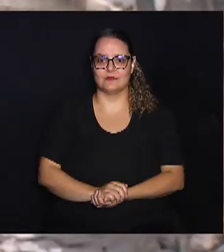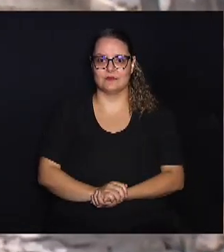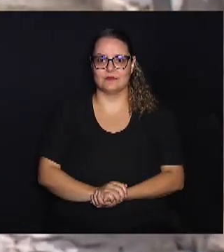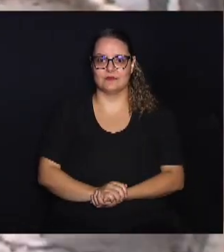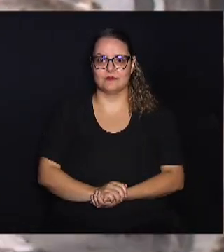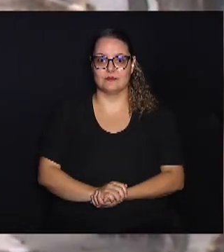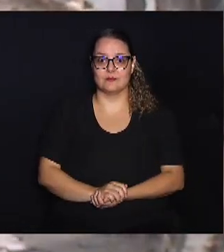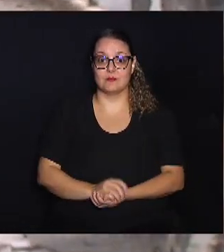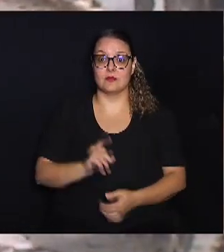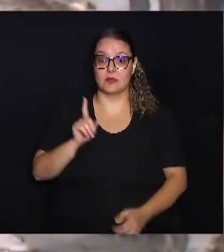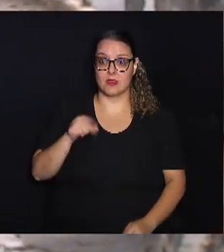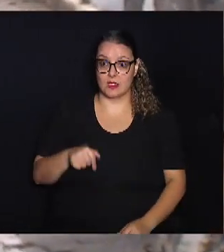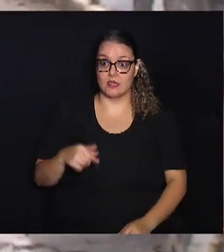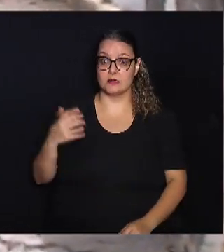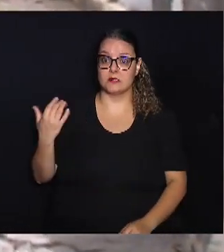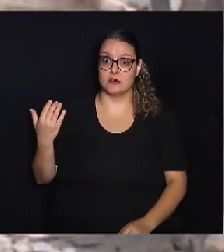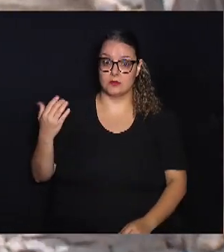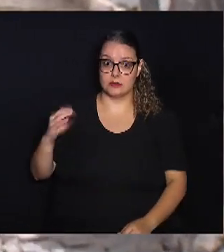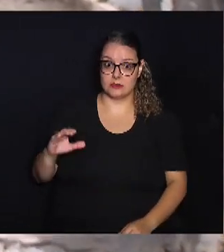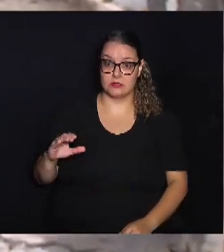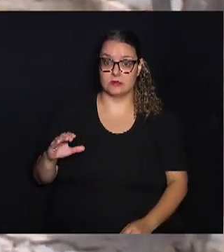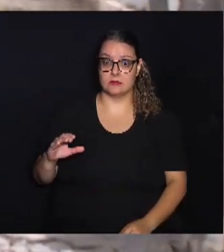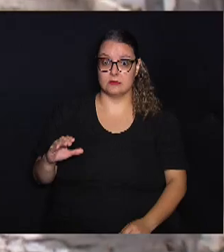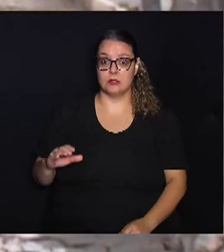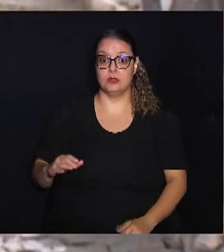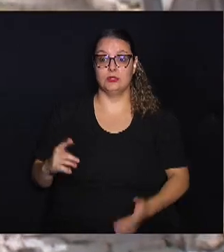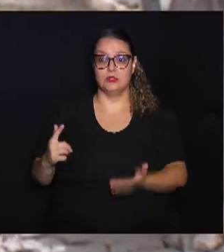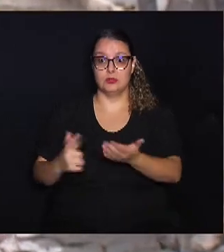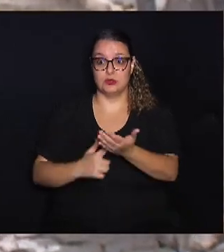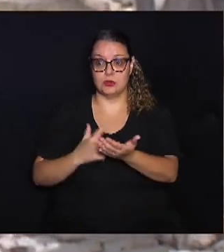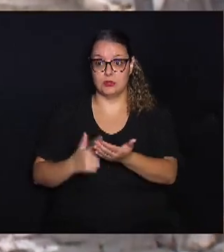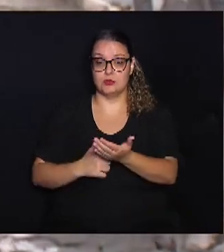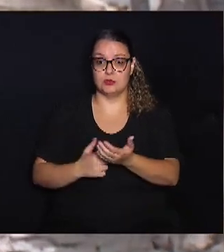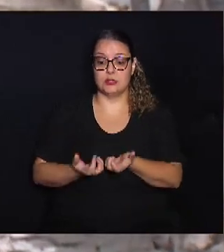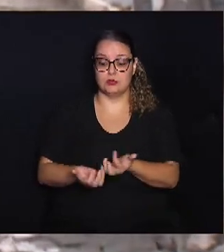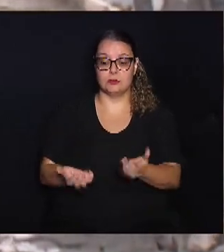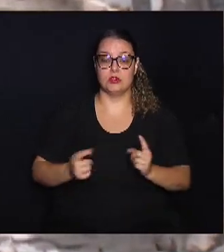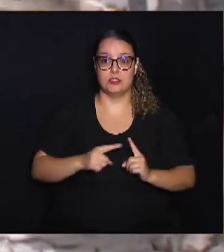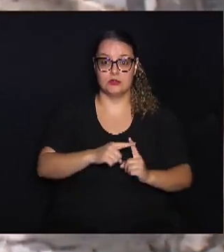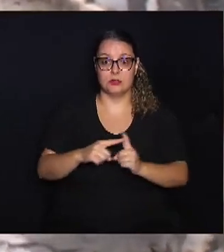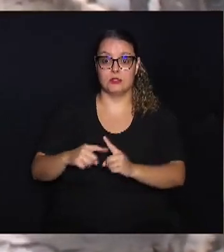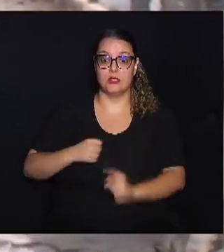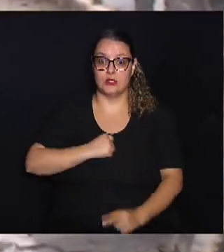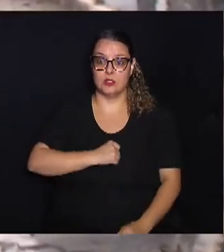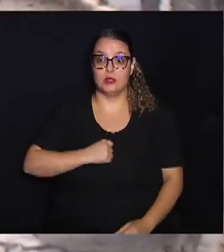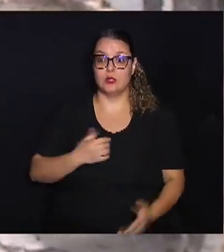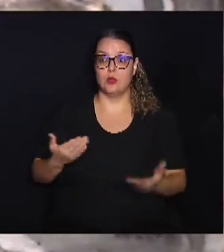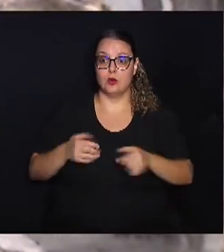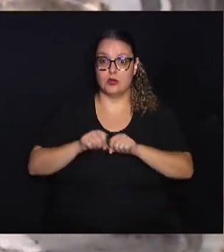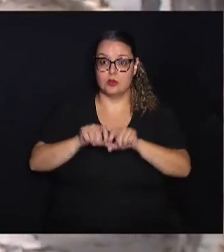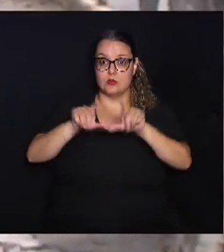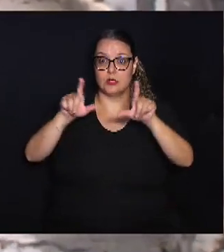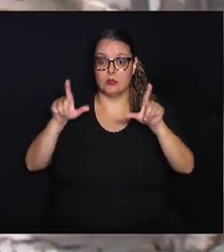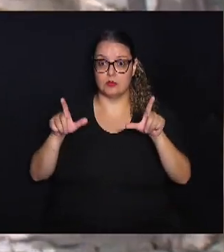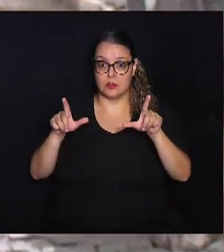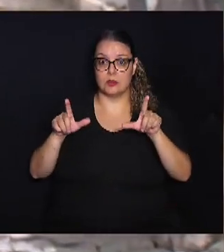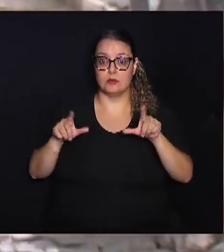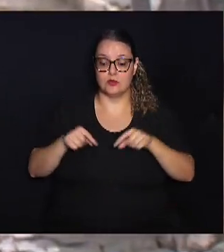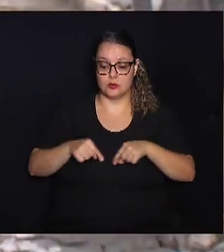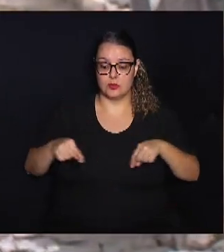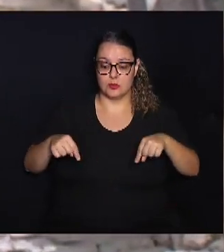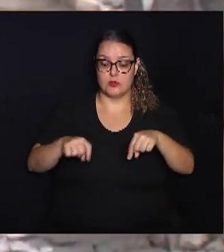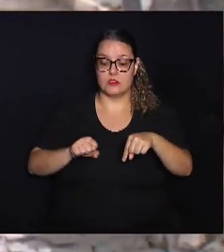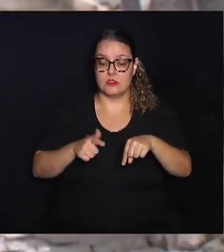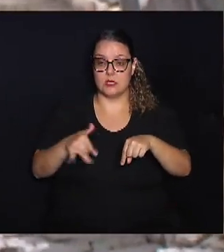E esse foi então o lançamento, né? O lançamento do livro Cemitério da Saudade, hoje pela manhã, no saguão da Prefeitura